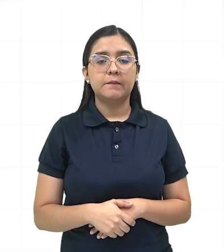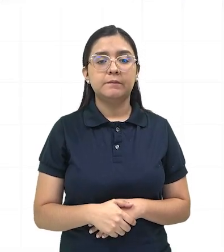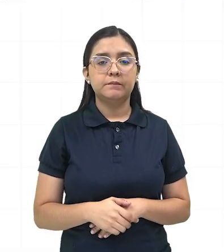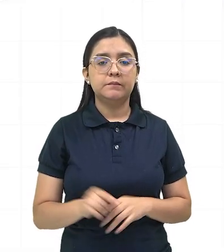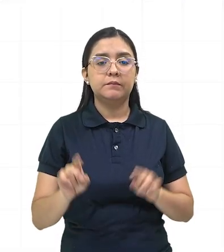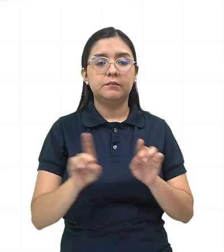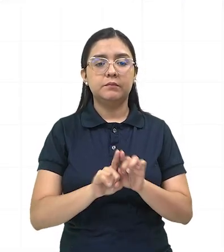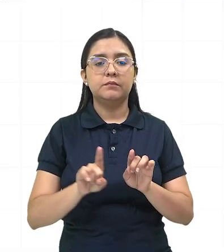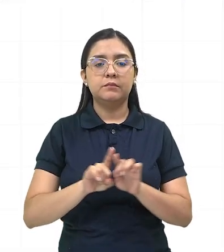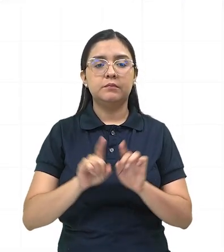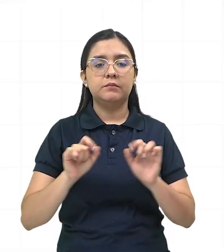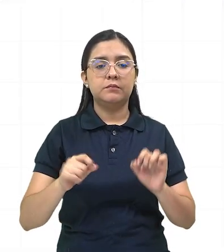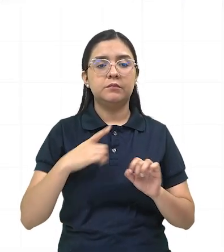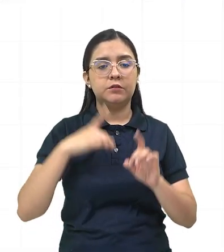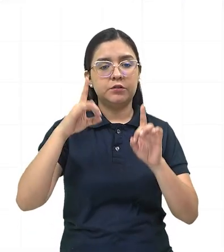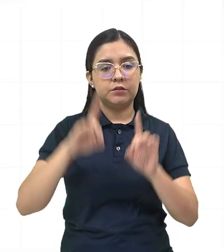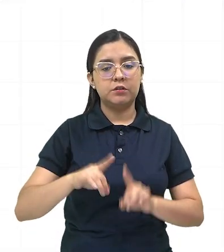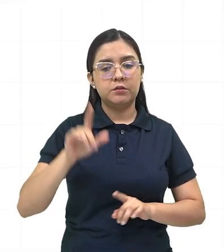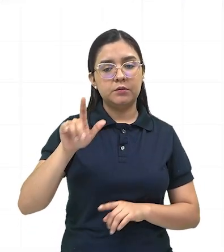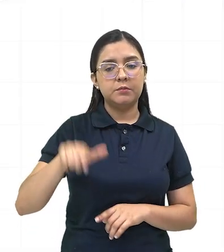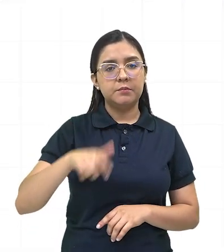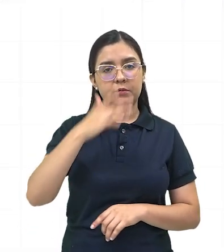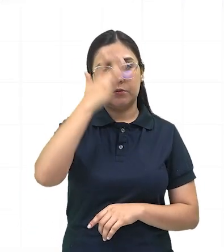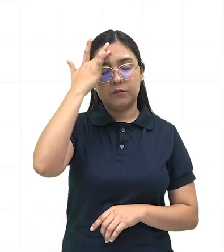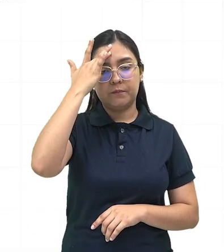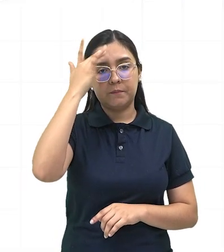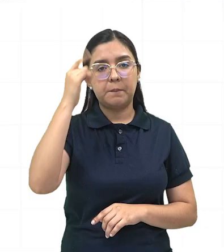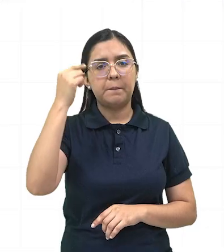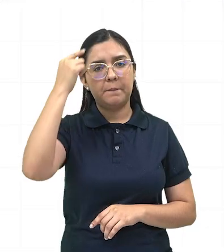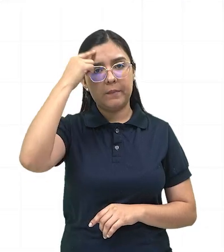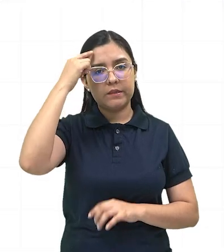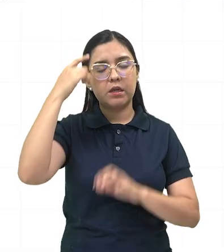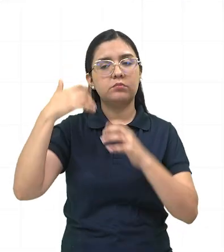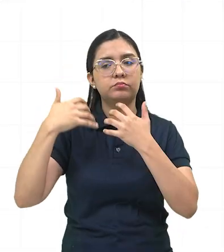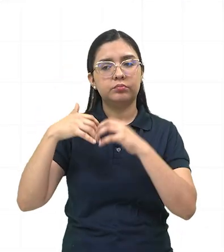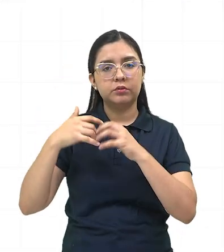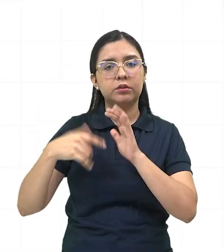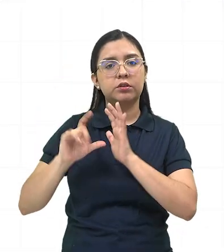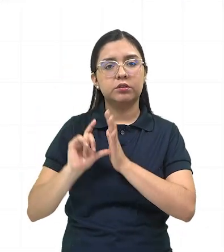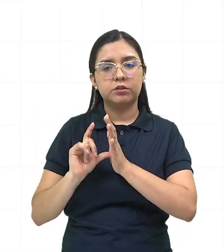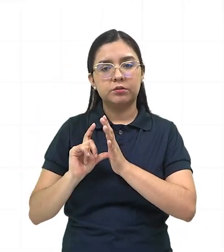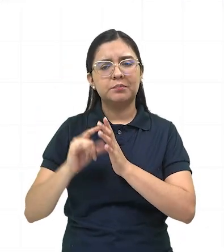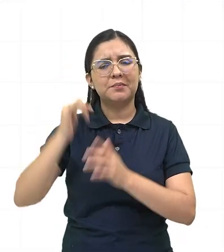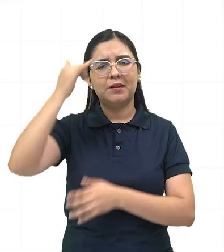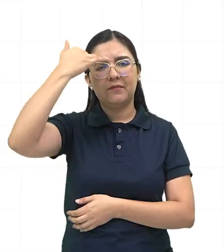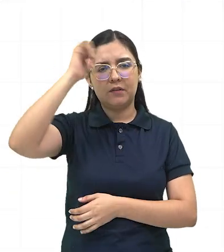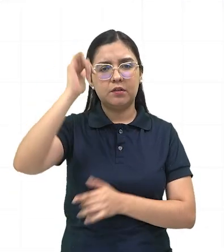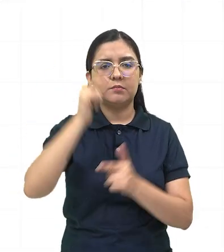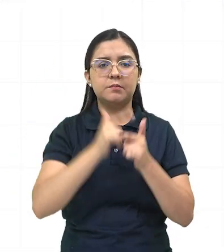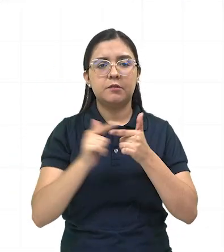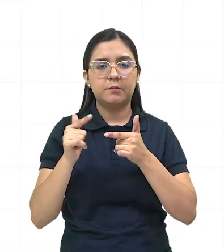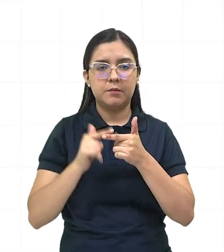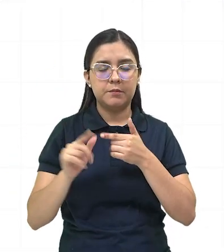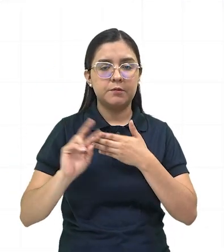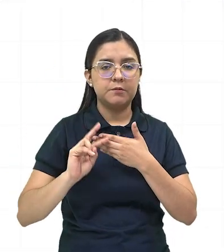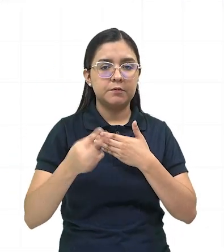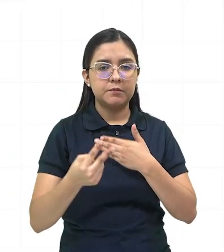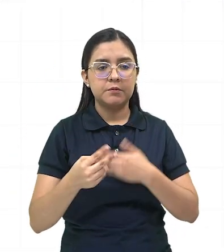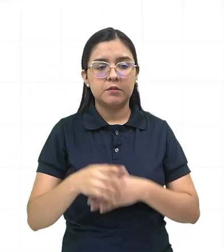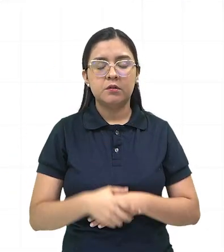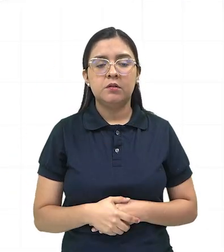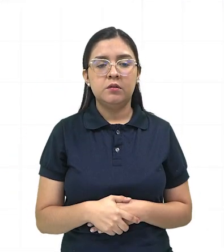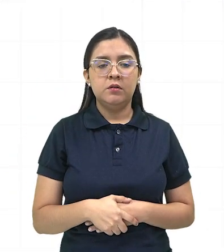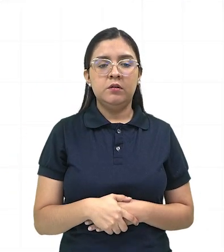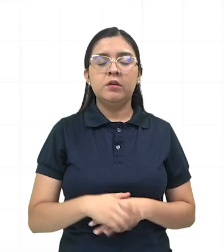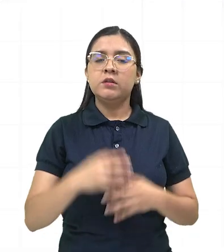Ou a dignidade de quem nos escuta, né? Pensar bem, né? Para que ninguém seja agredido, ninguém seja atacado, ninguém